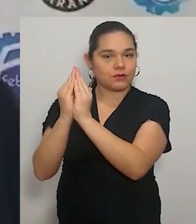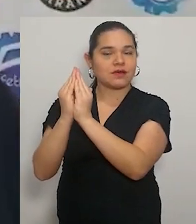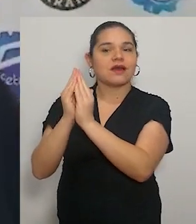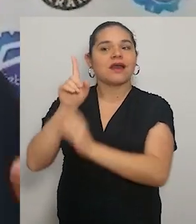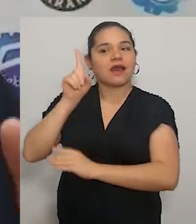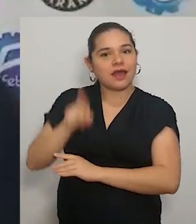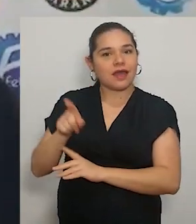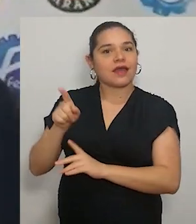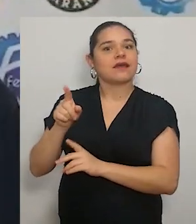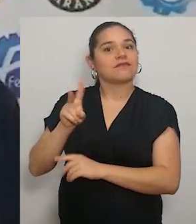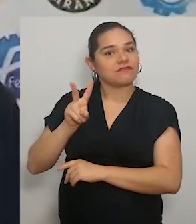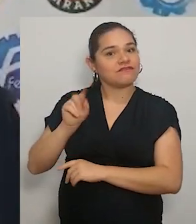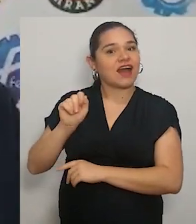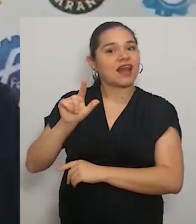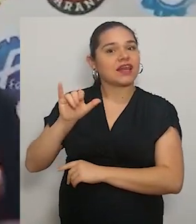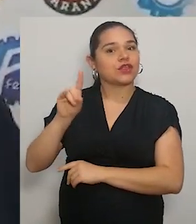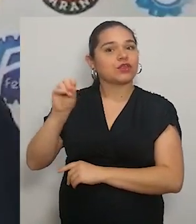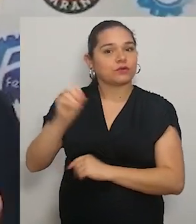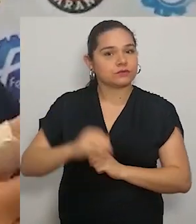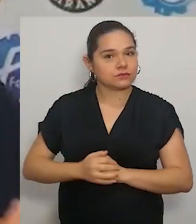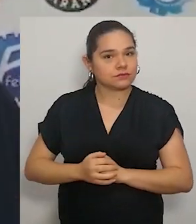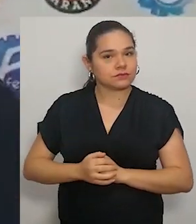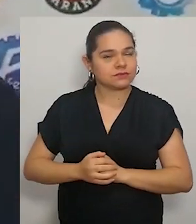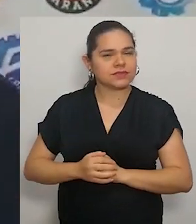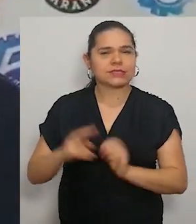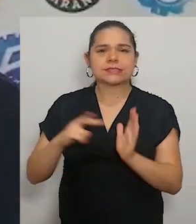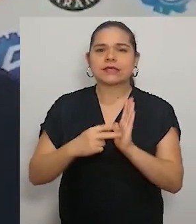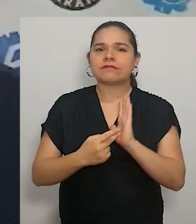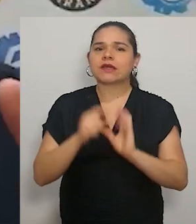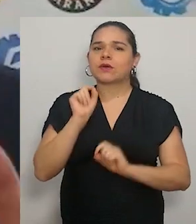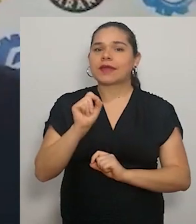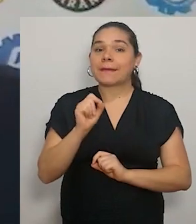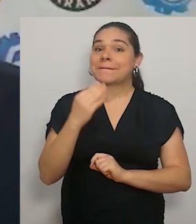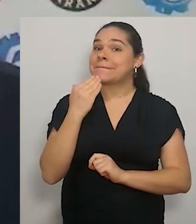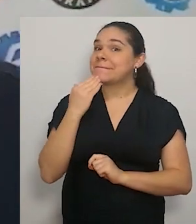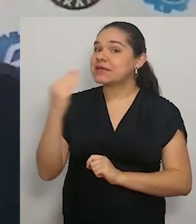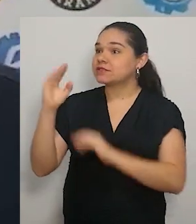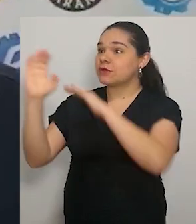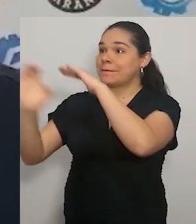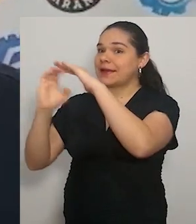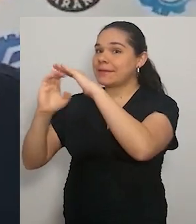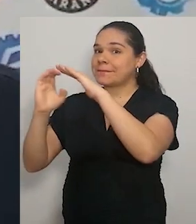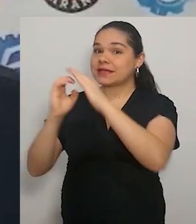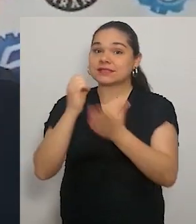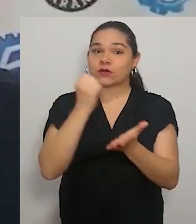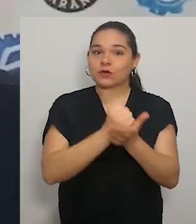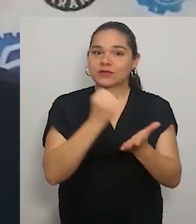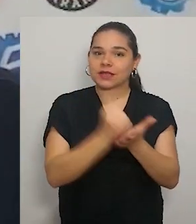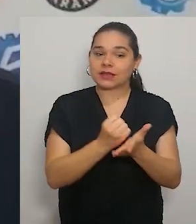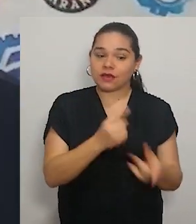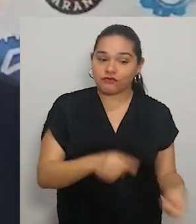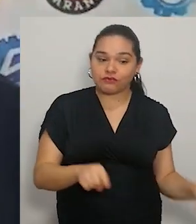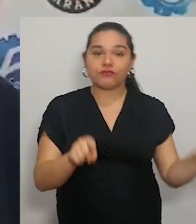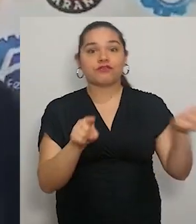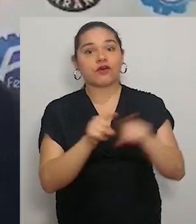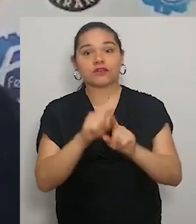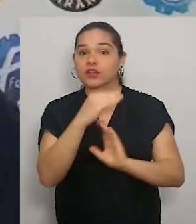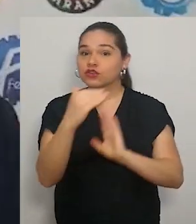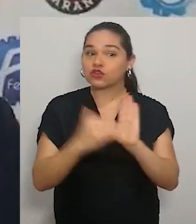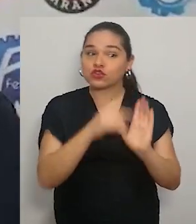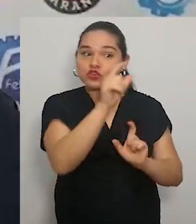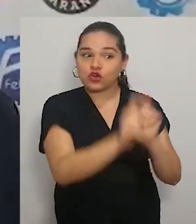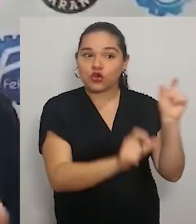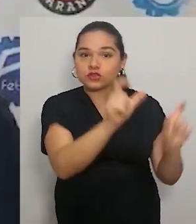valendo ou seja pediu para empresa reintegrar todos os trabalhadores que foram